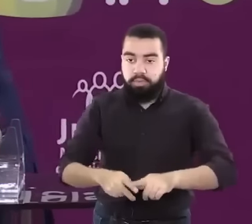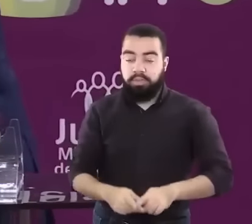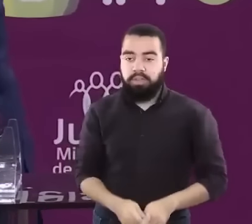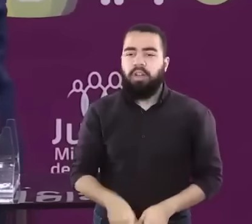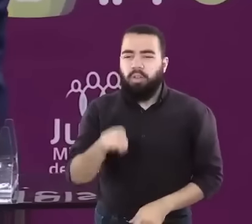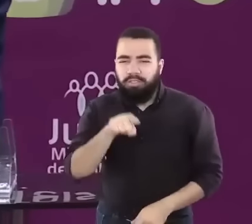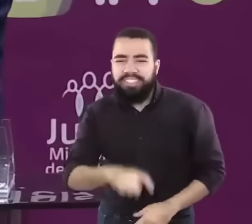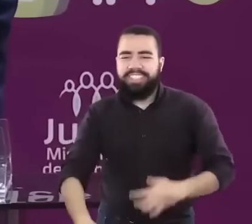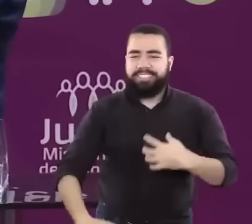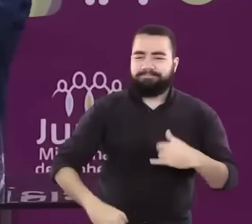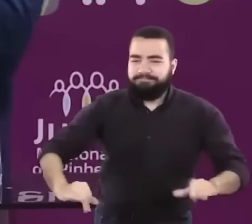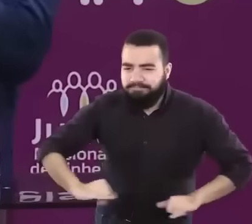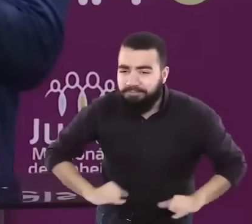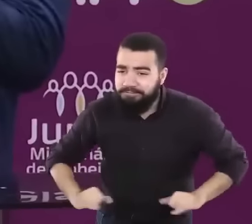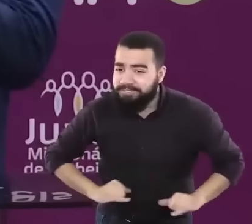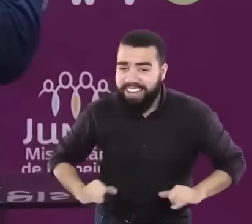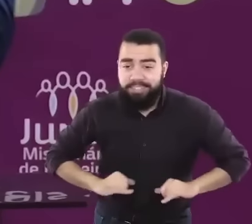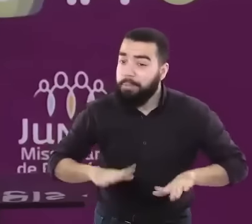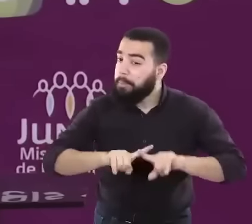fica